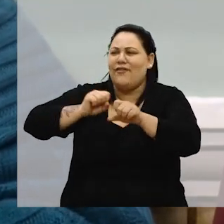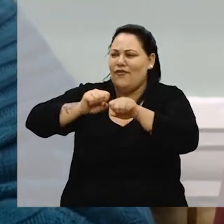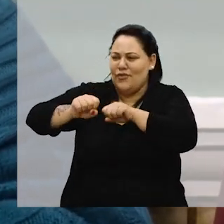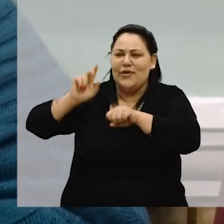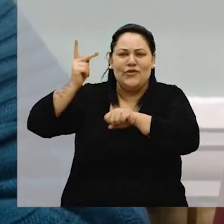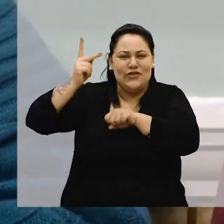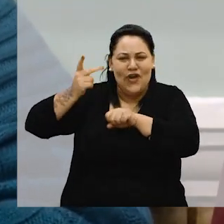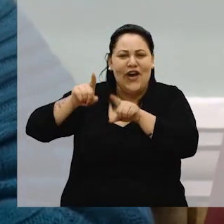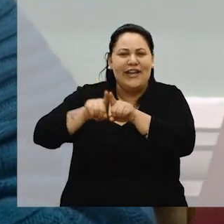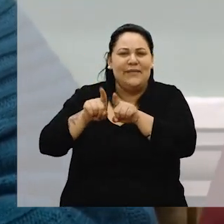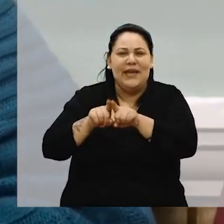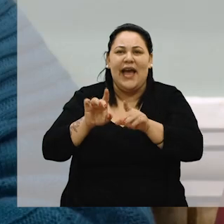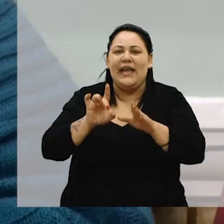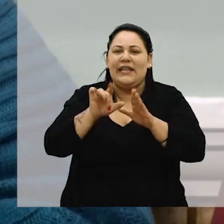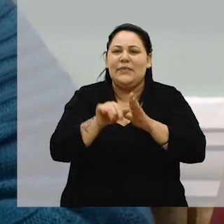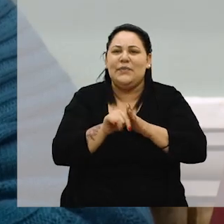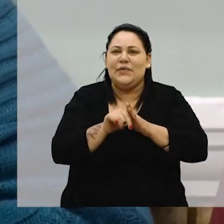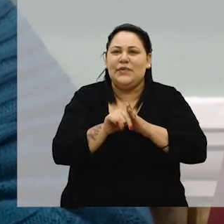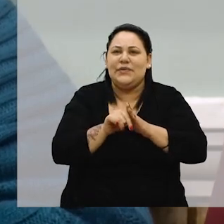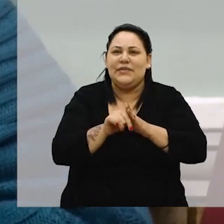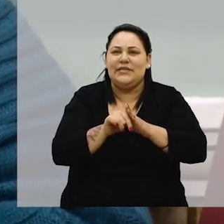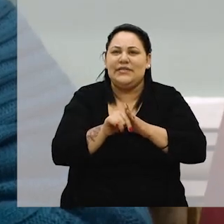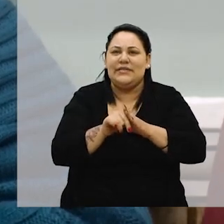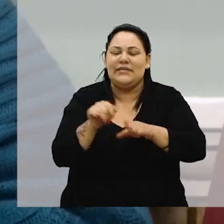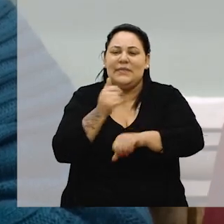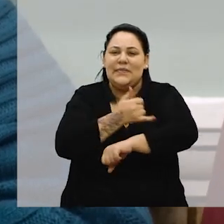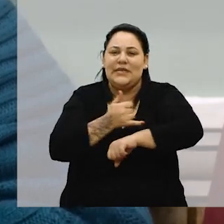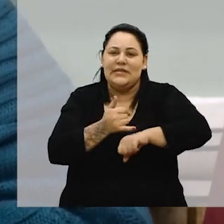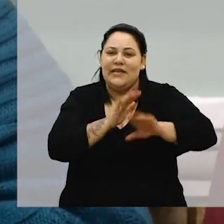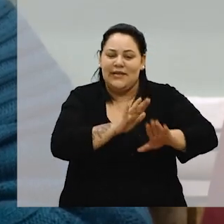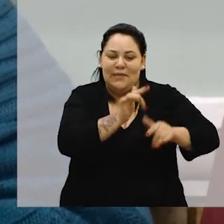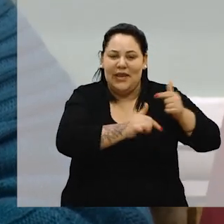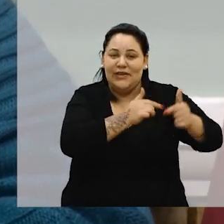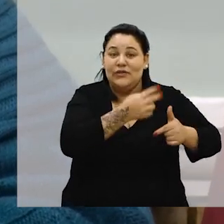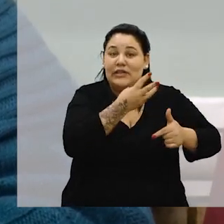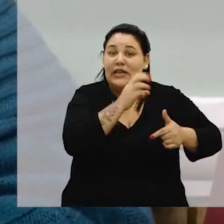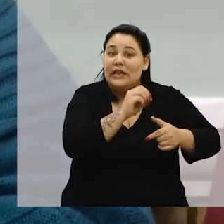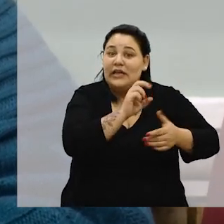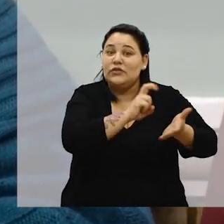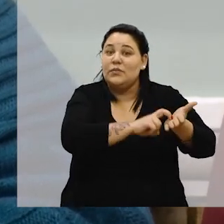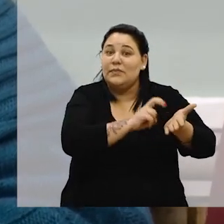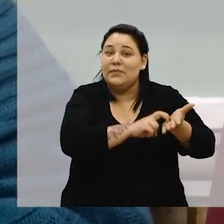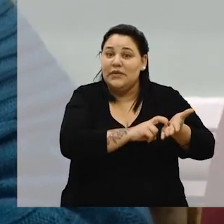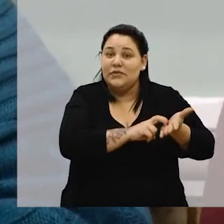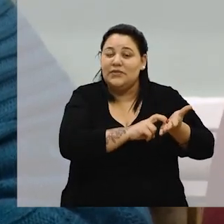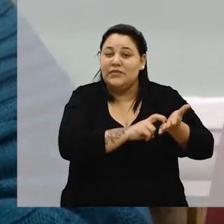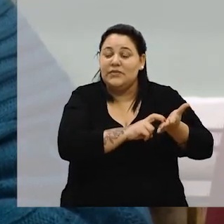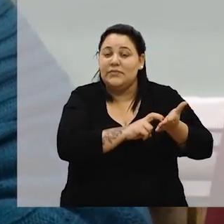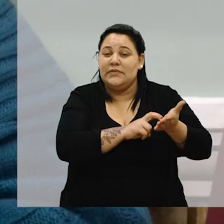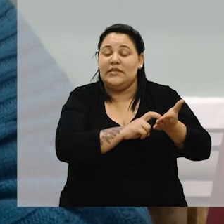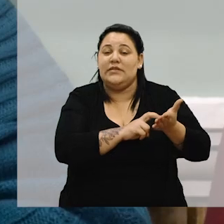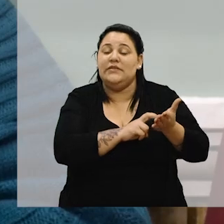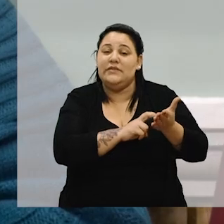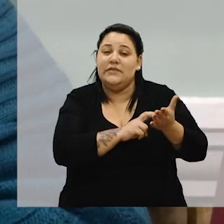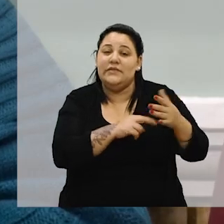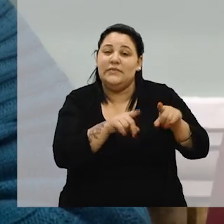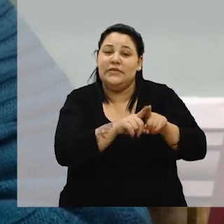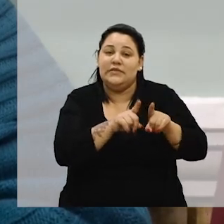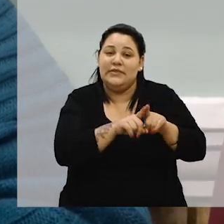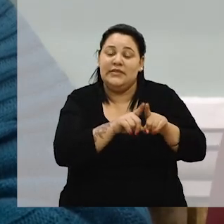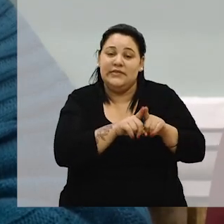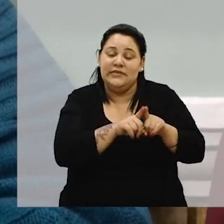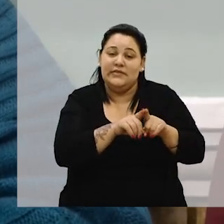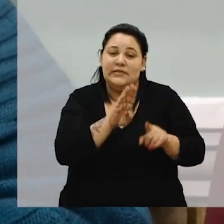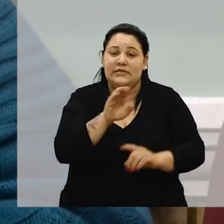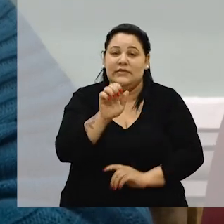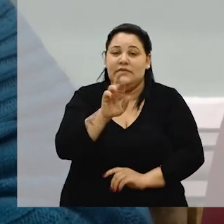me formado em História, depois de ter passado 30 anos no Banco do Brasil, sendo advogado do banco, já estava aposentado,